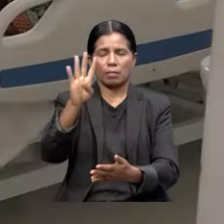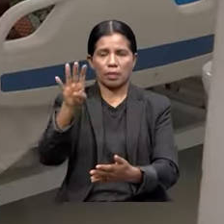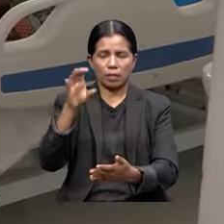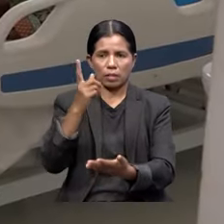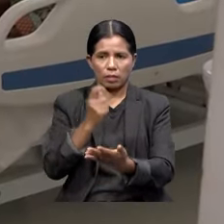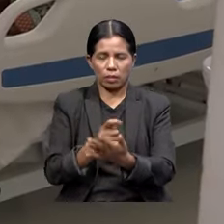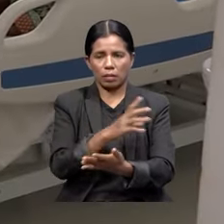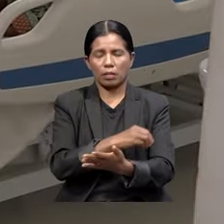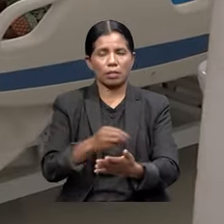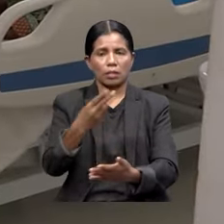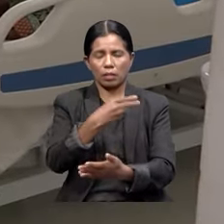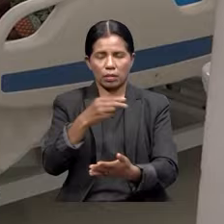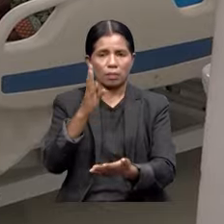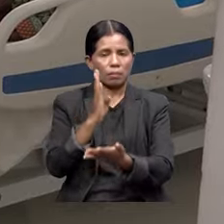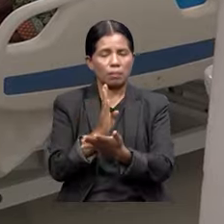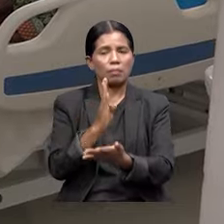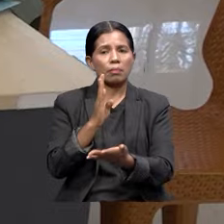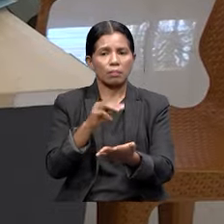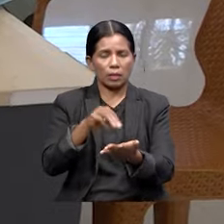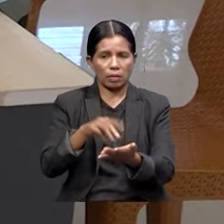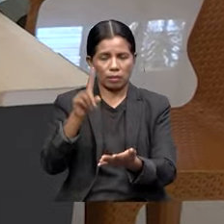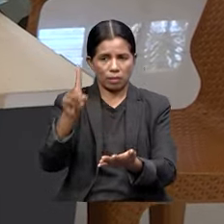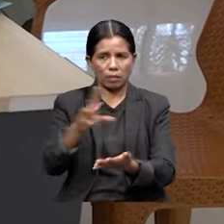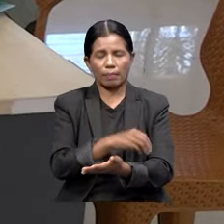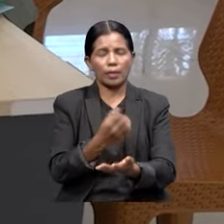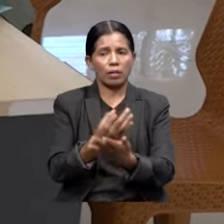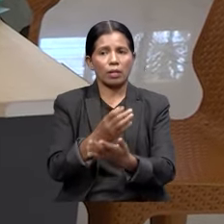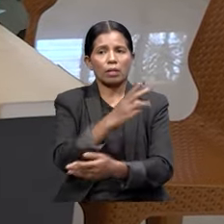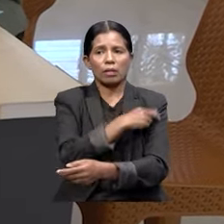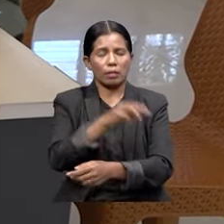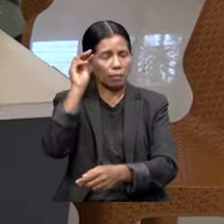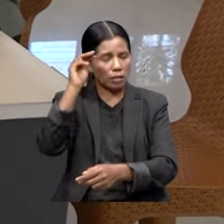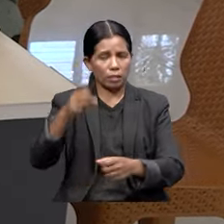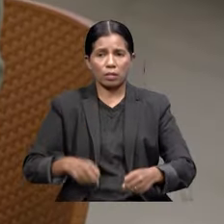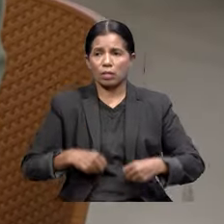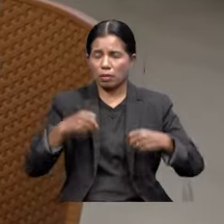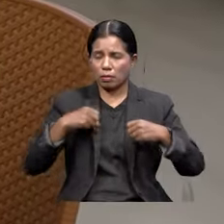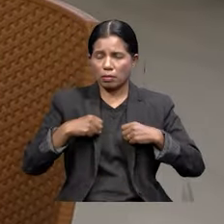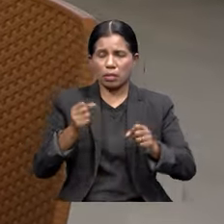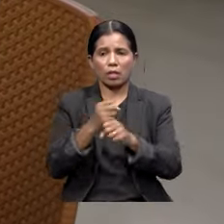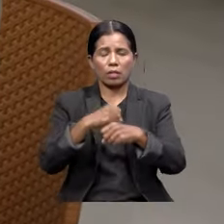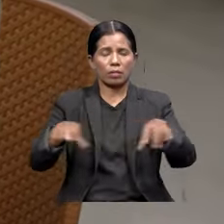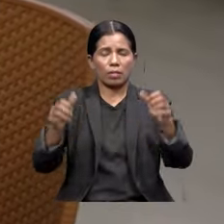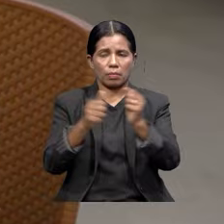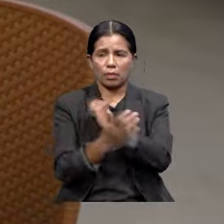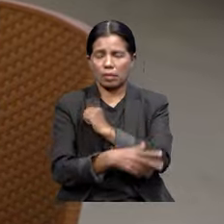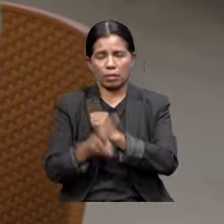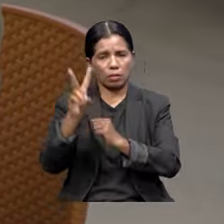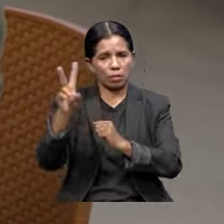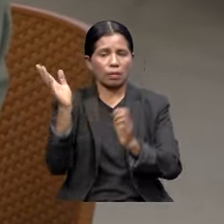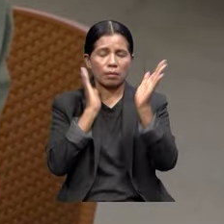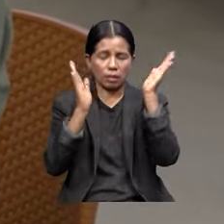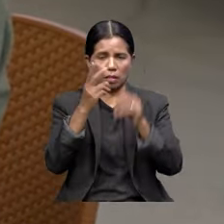Group Indonésia milhão ida resin. Dívida hospital o alo nebe Ministério da Saúde estabelece acordo e a nação tolo hanesan,